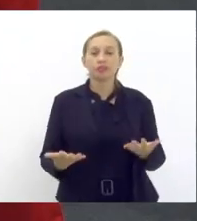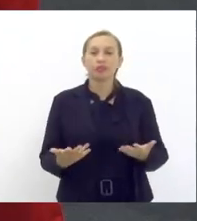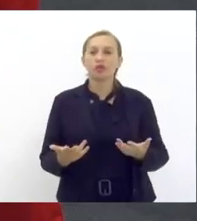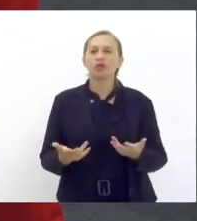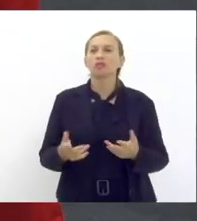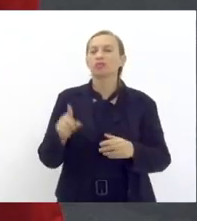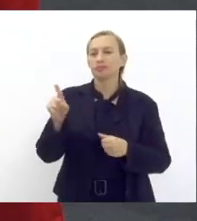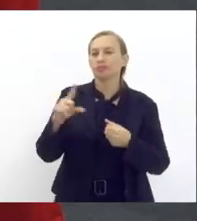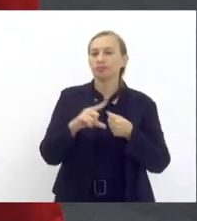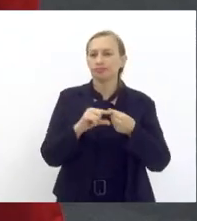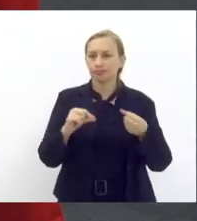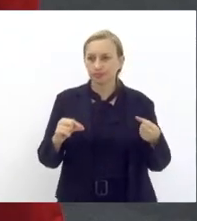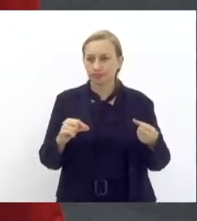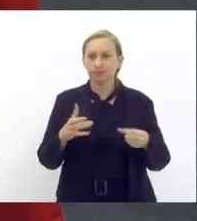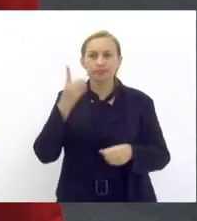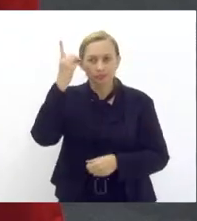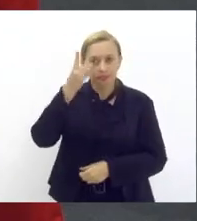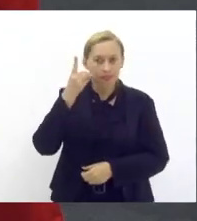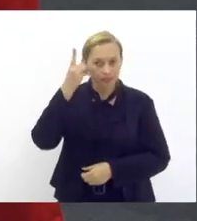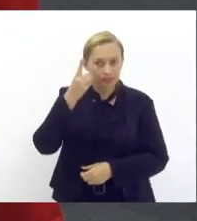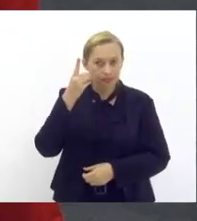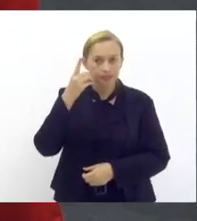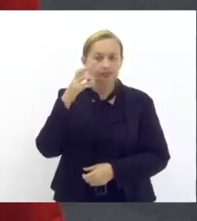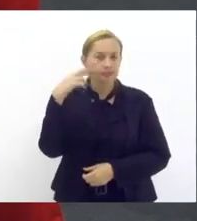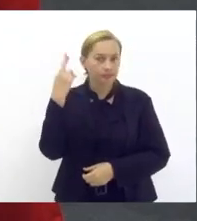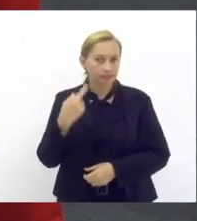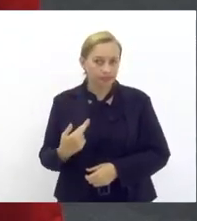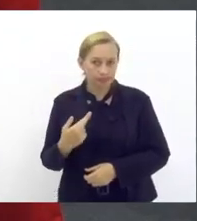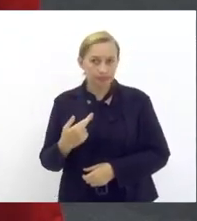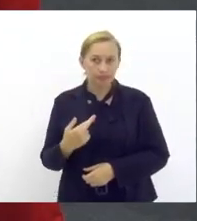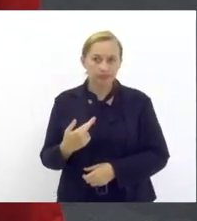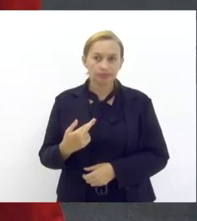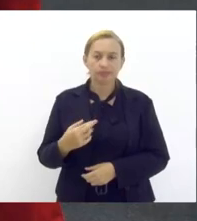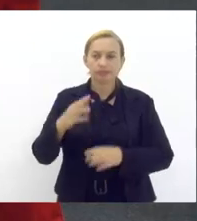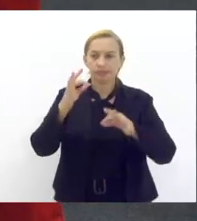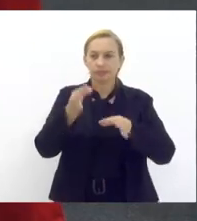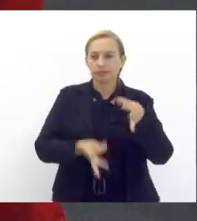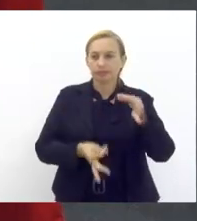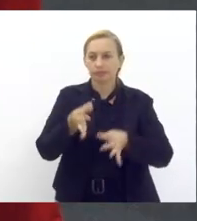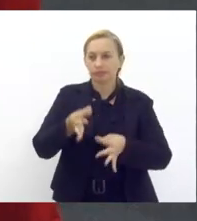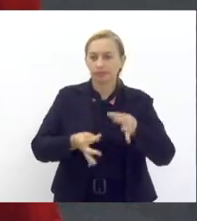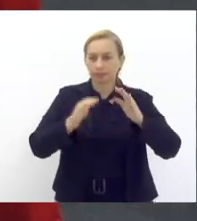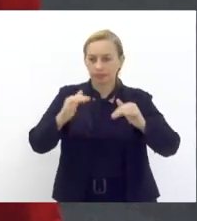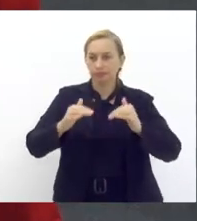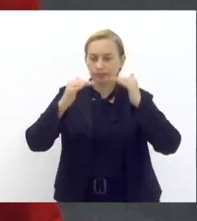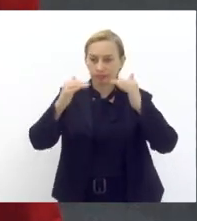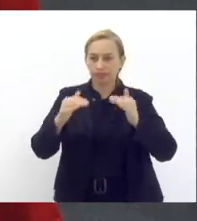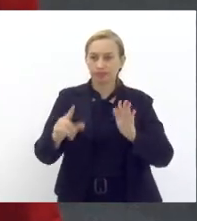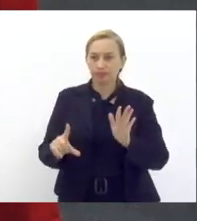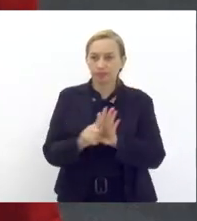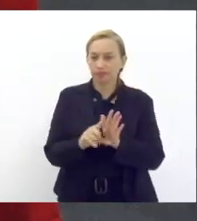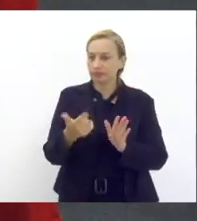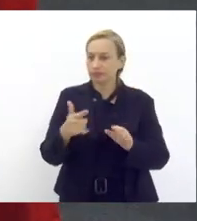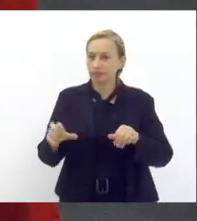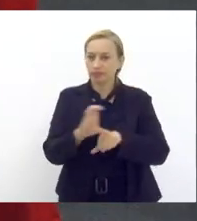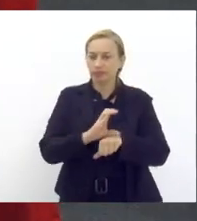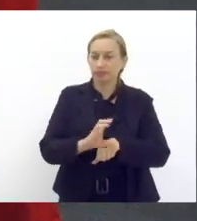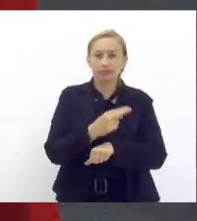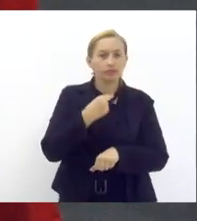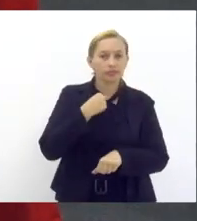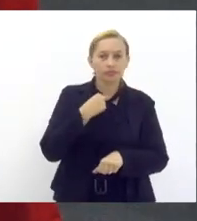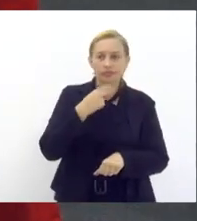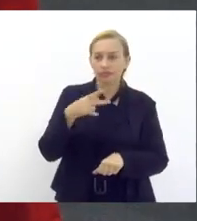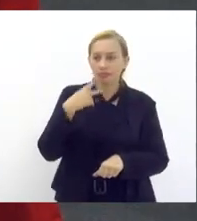este artigo, deputada Renata, o TJ considerou a lei inconstitucional porque não podia legislar